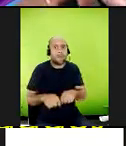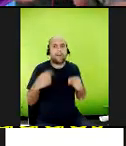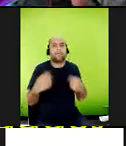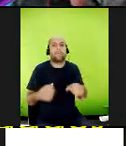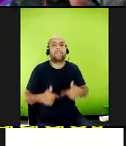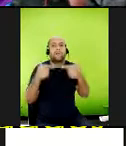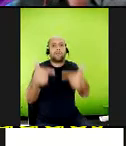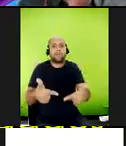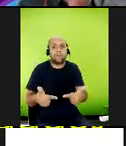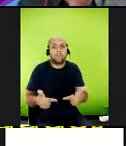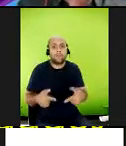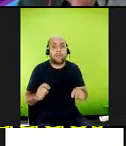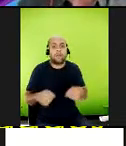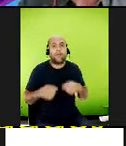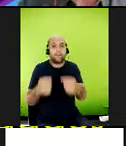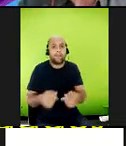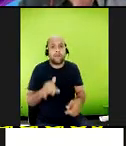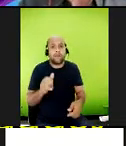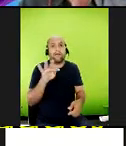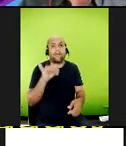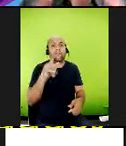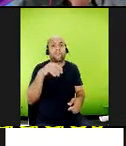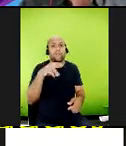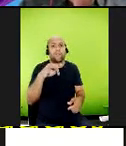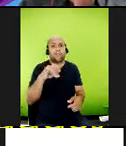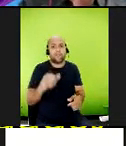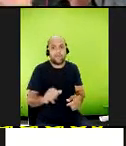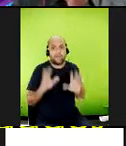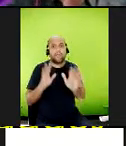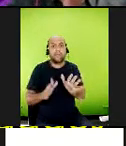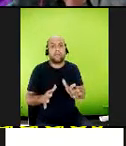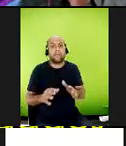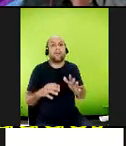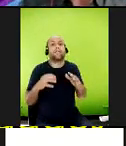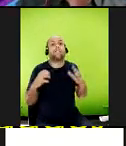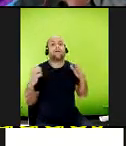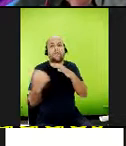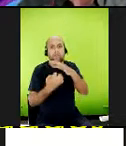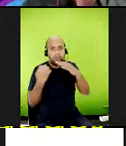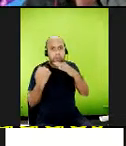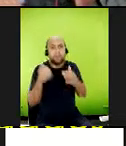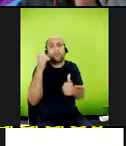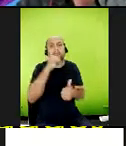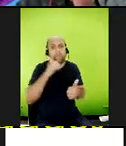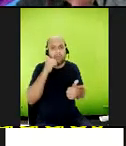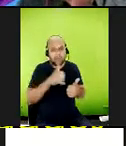afirmativa agora já é um criado no contexto organizacional das instituições para mulheres pessoas negras e pessoas estranhas